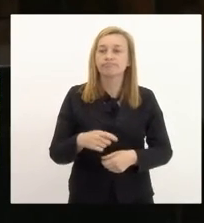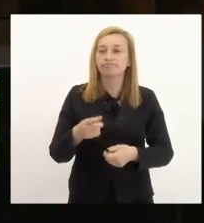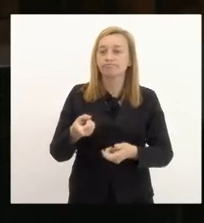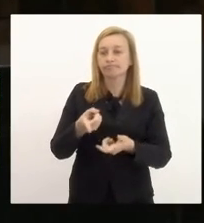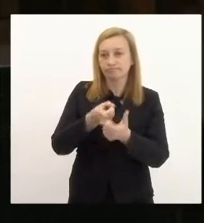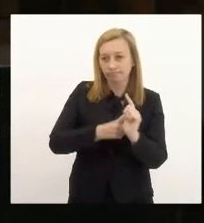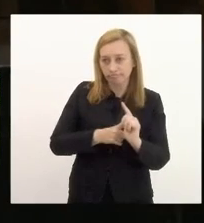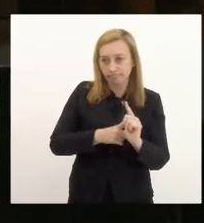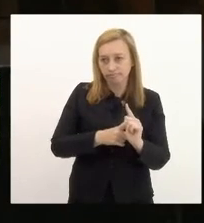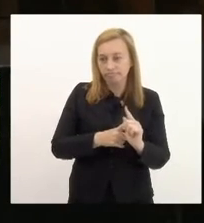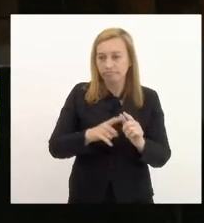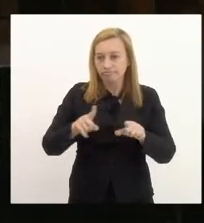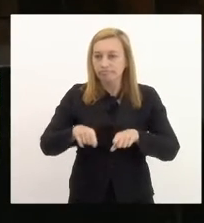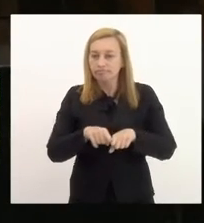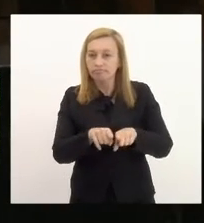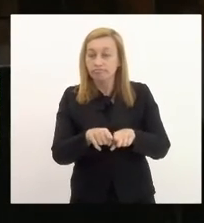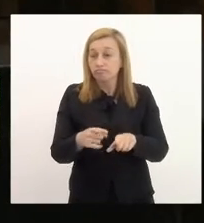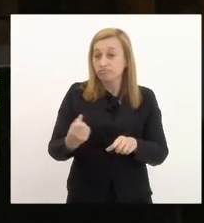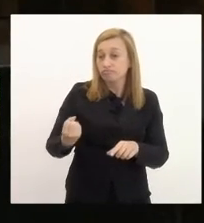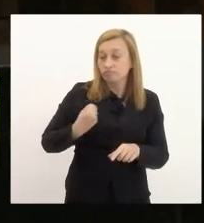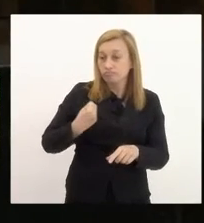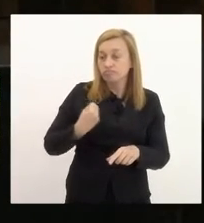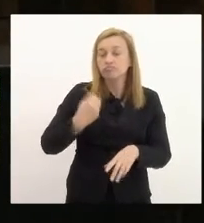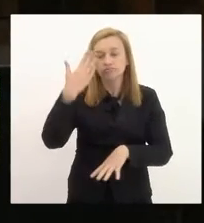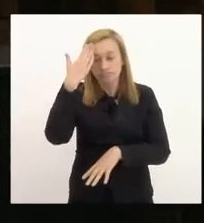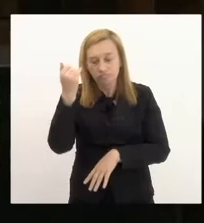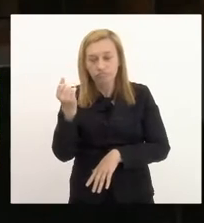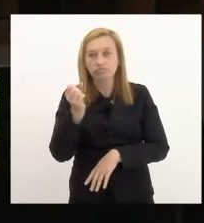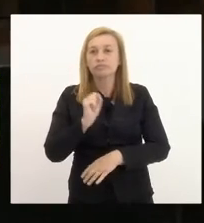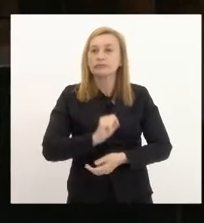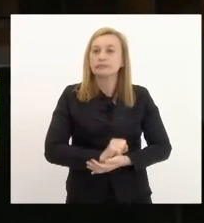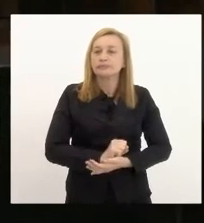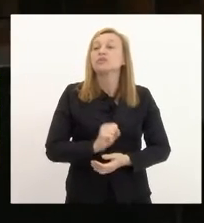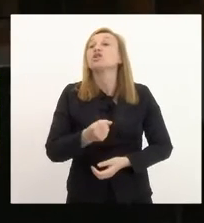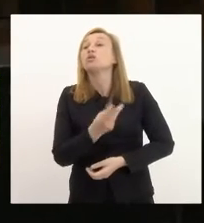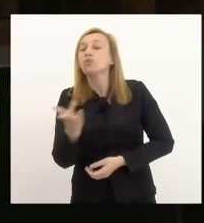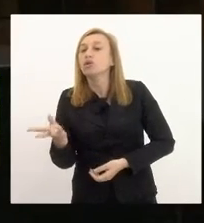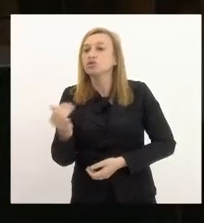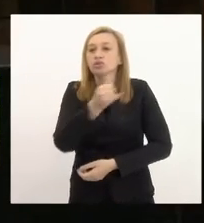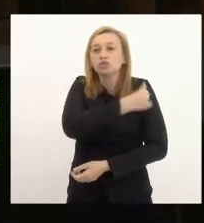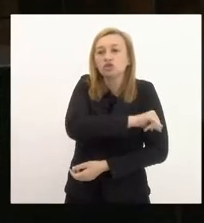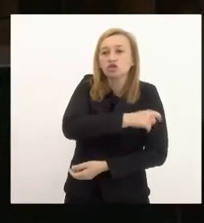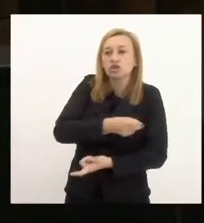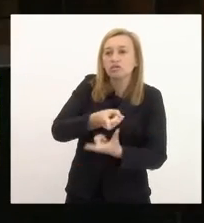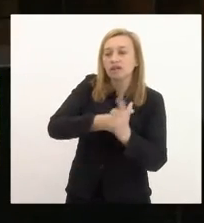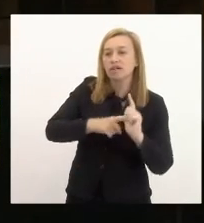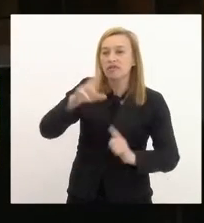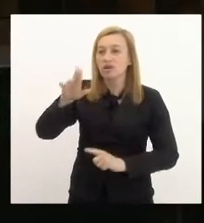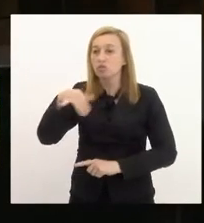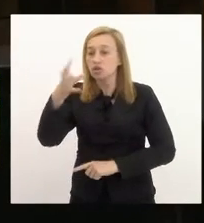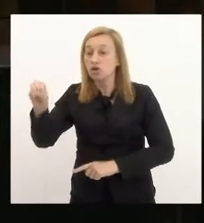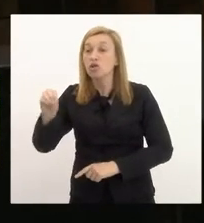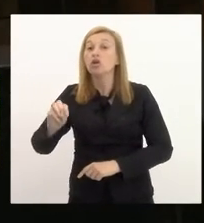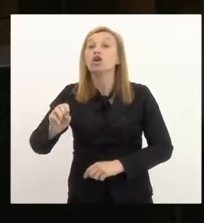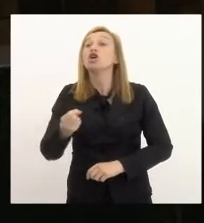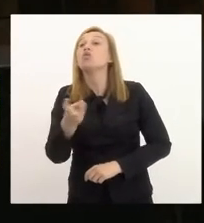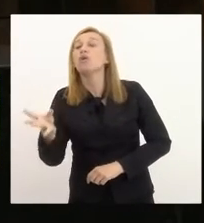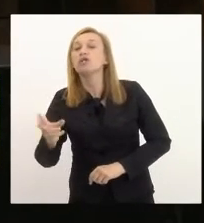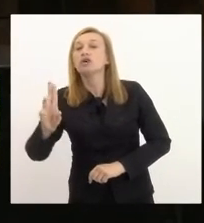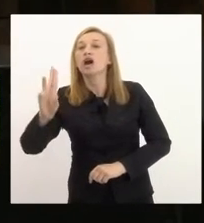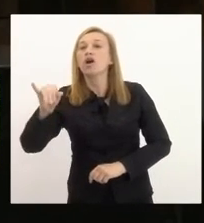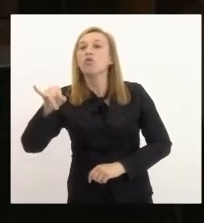e fazer esse encontro de contas para a gente saber quanto que o Rio de Janeiro deve a união e conta a